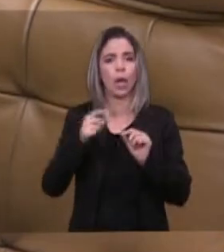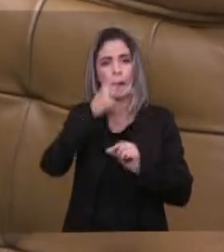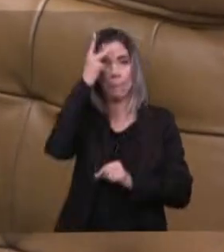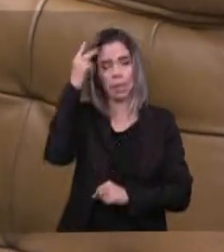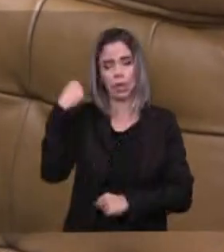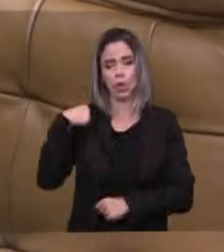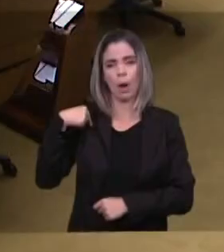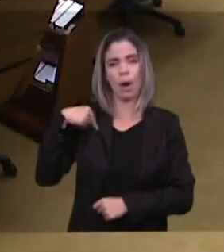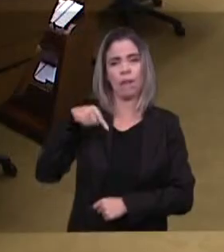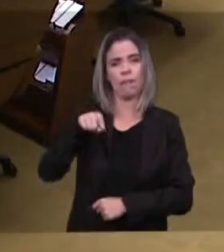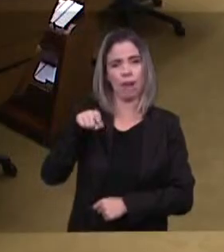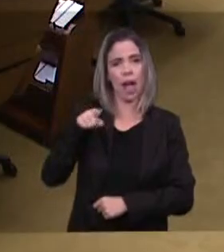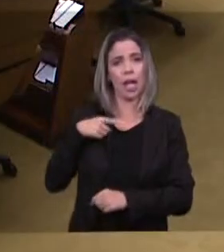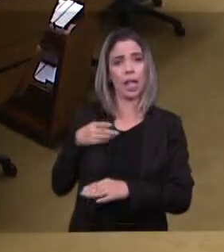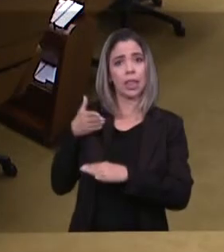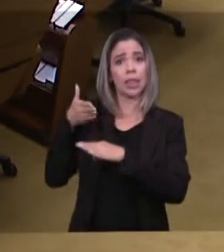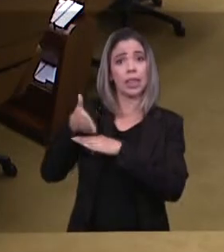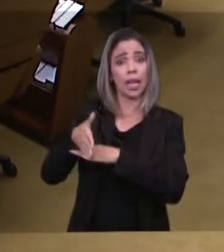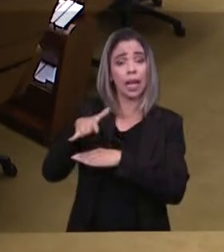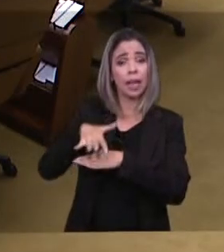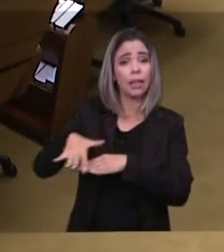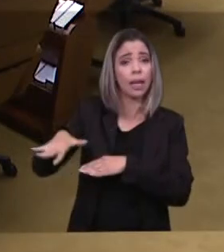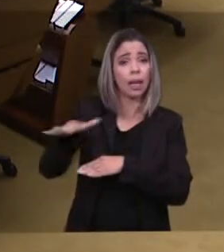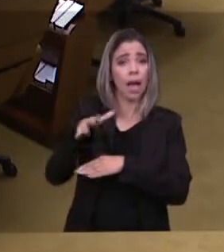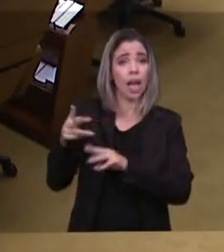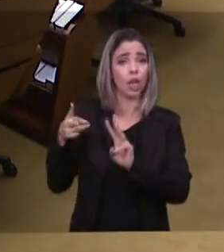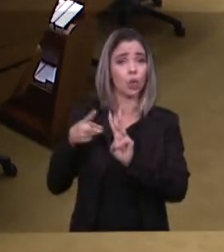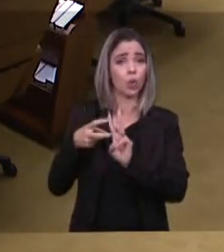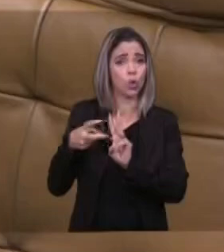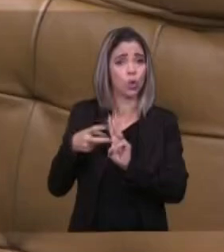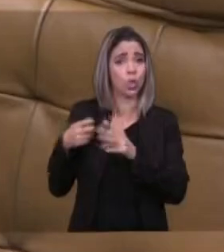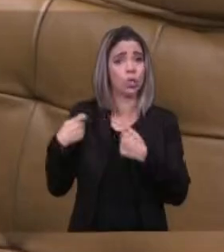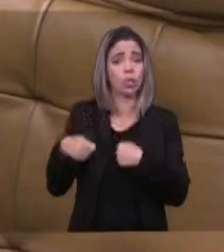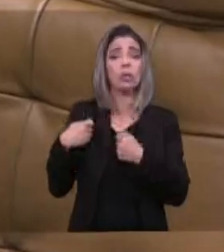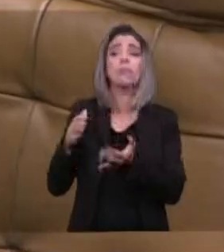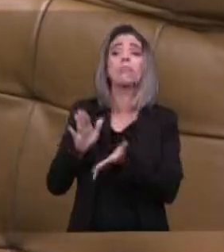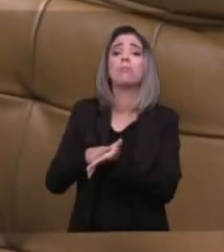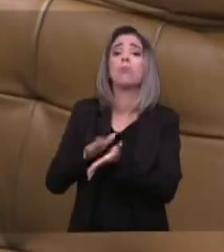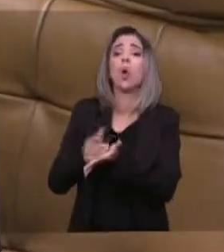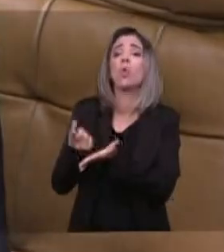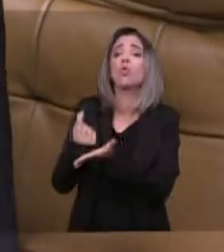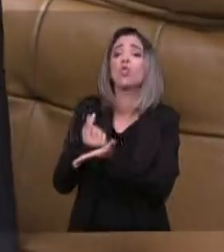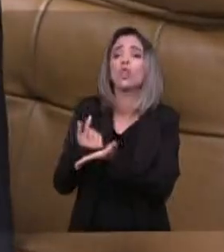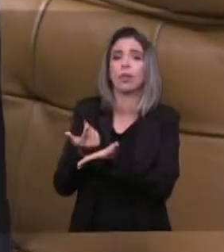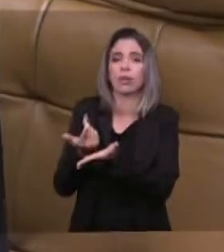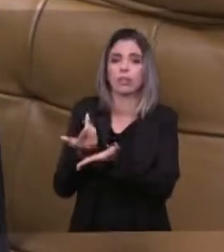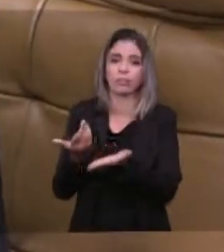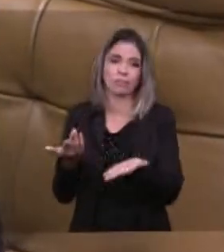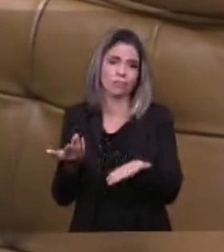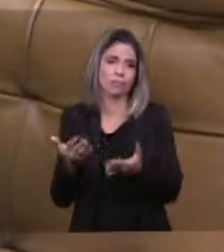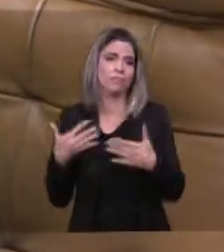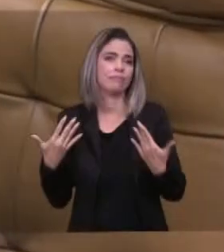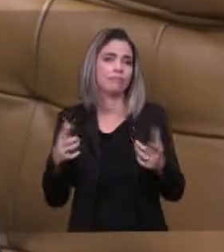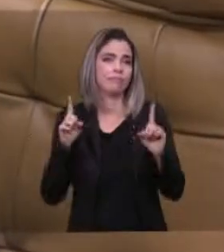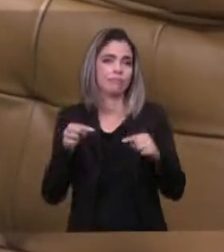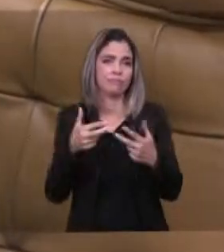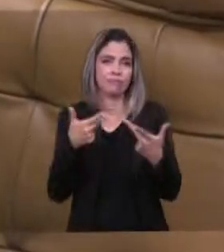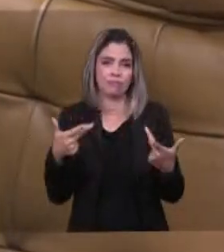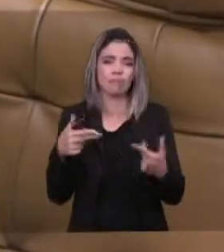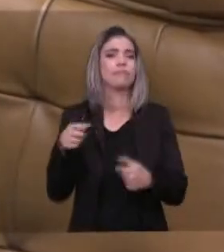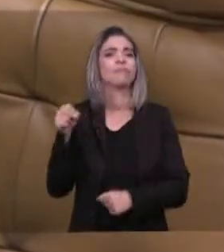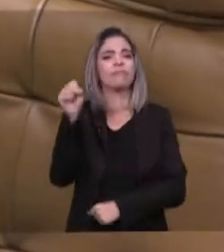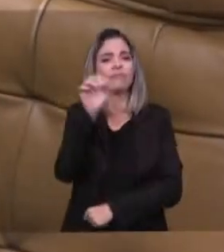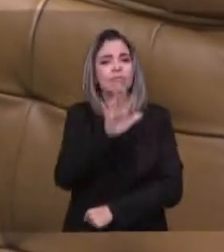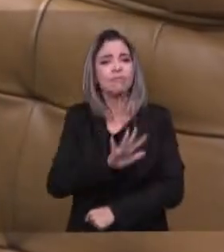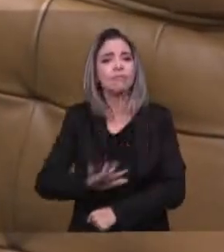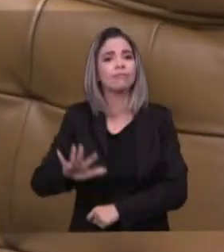Me permite, ministro Gilmar. Então, este é um dado que nós precisamos refletir, porque é um todo, é algo